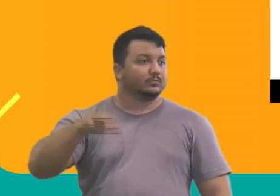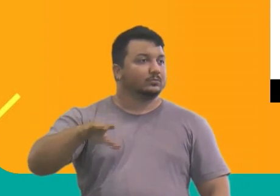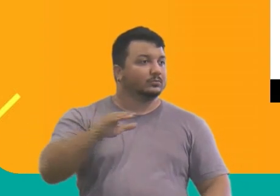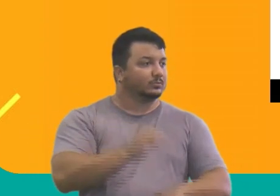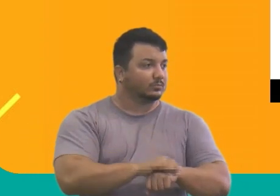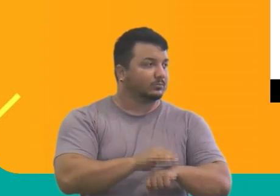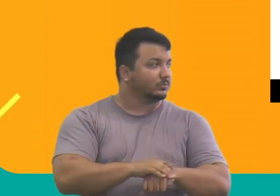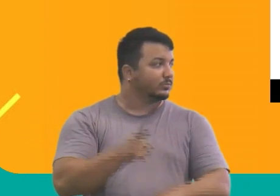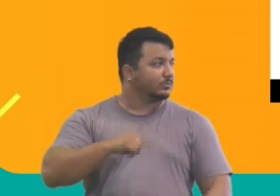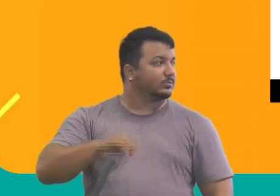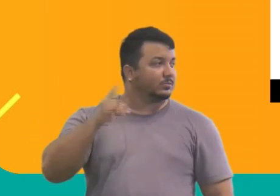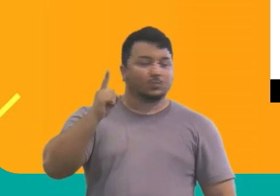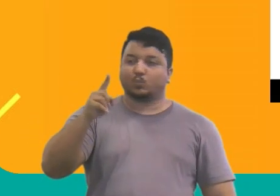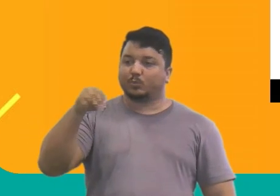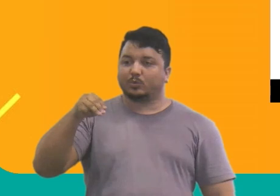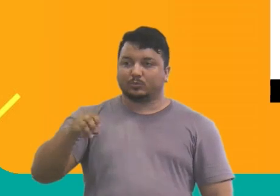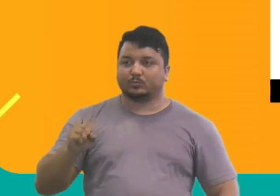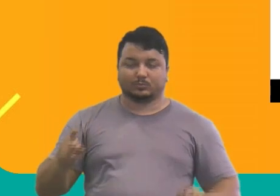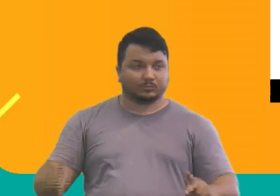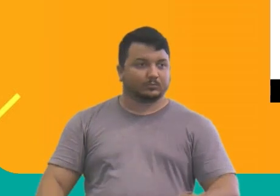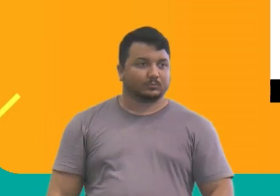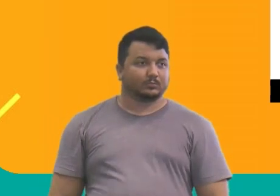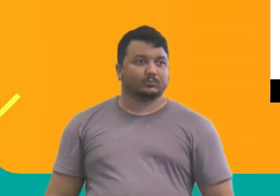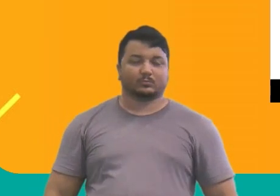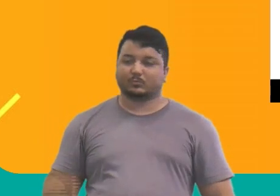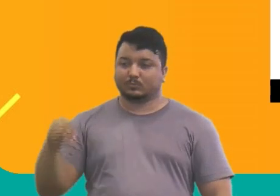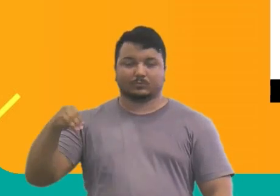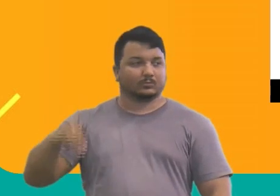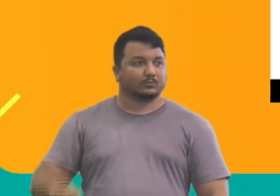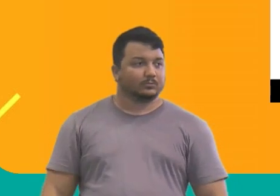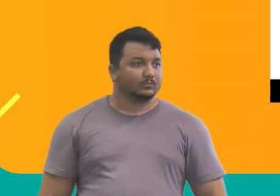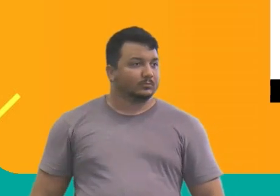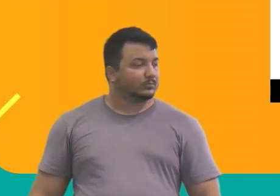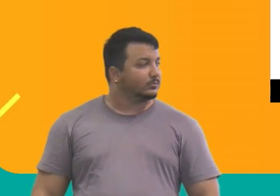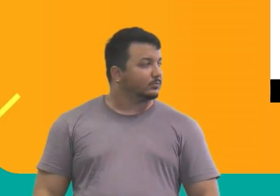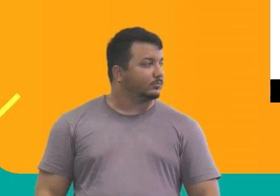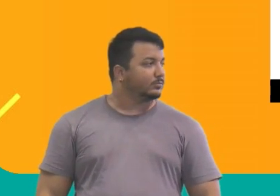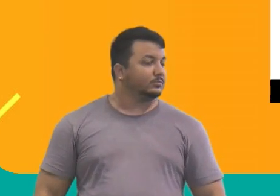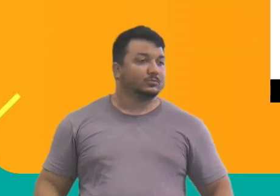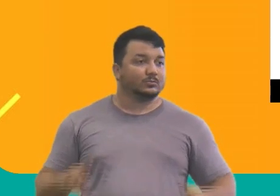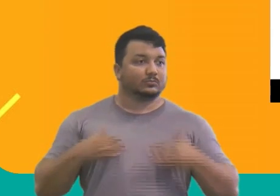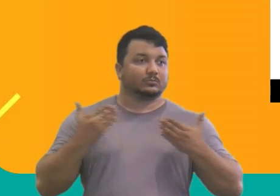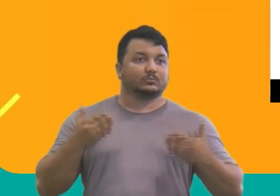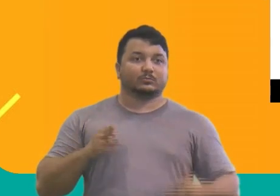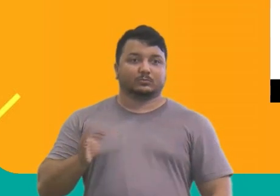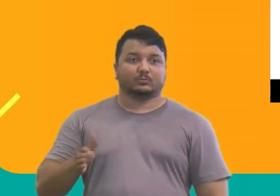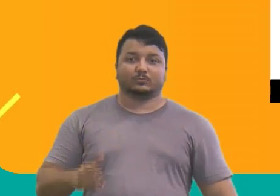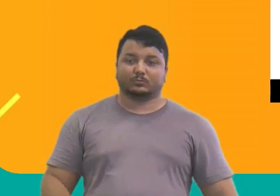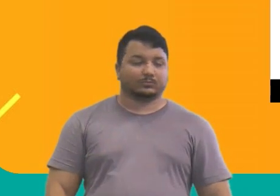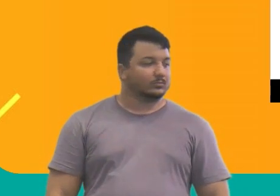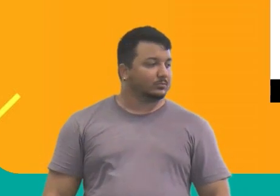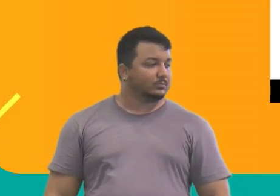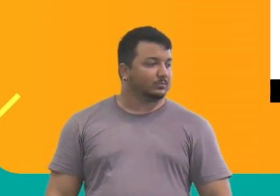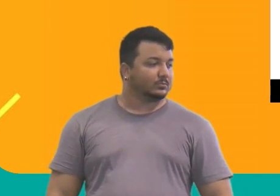que você entenda o que, é que eu às vezes lhe digo. Dê um minutinho. Eu já assustei aqui, eu vi um